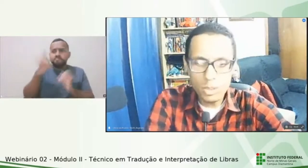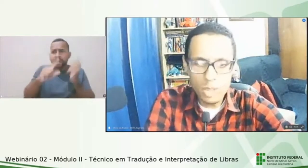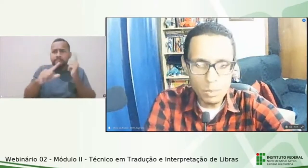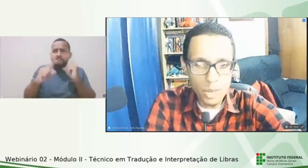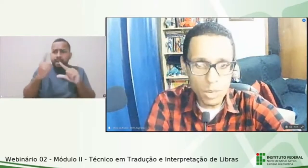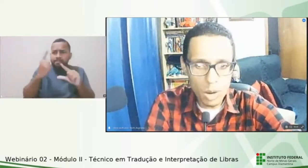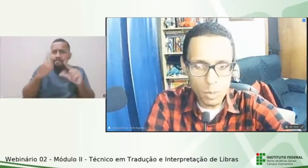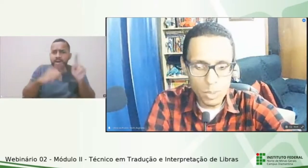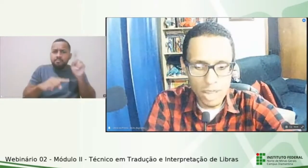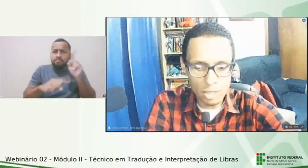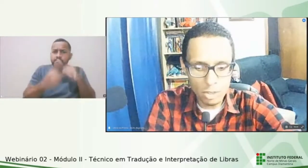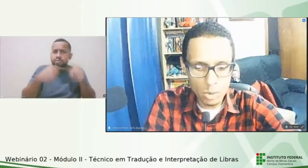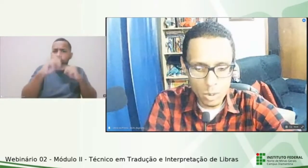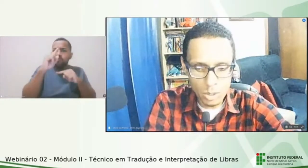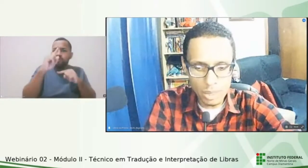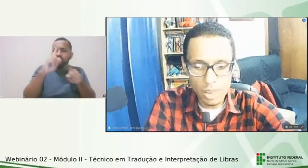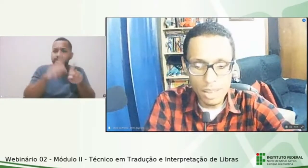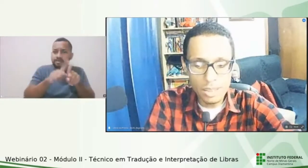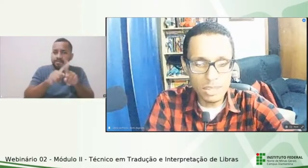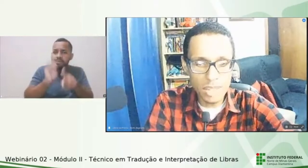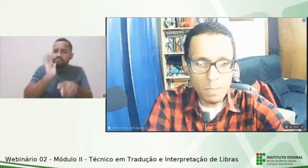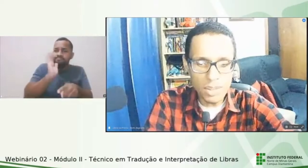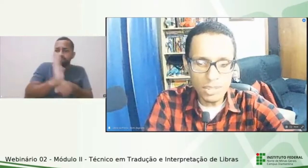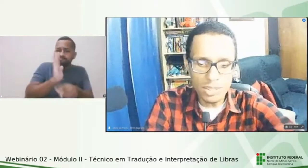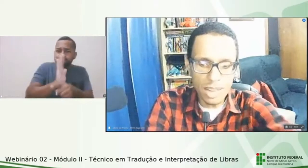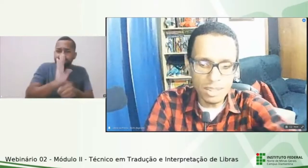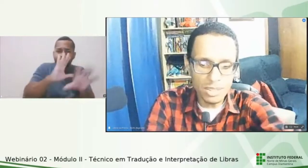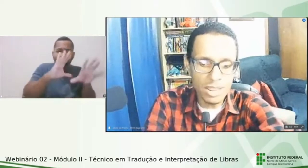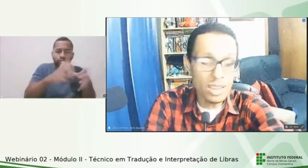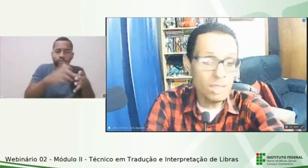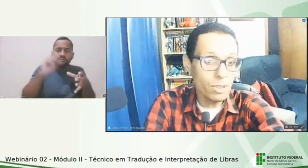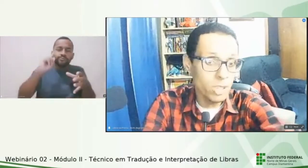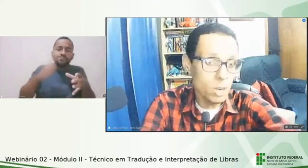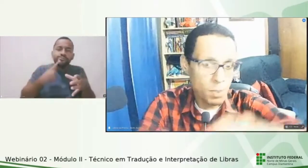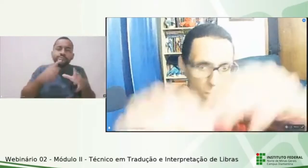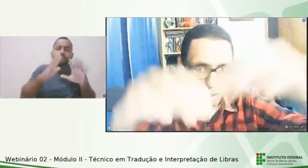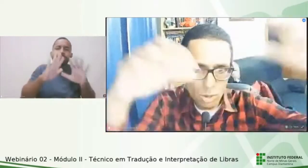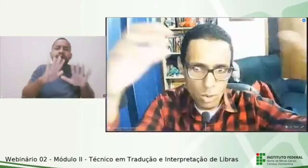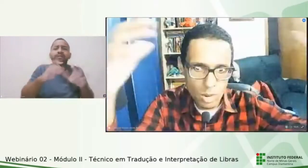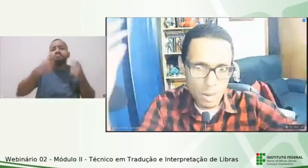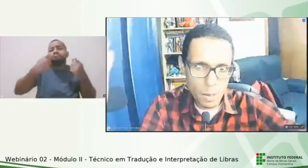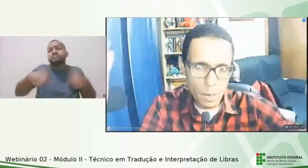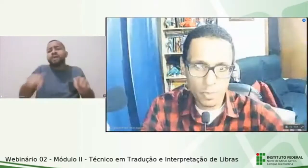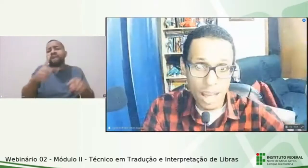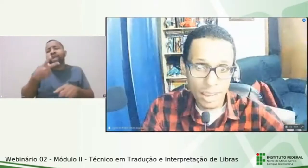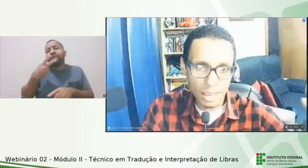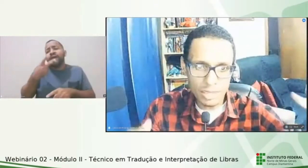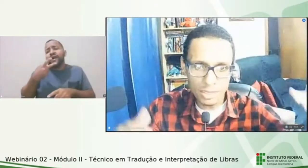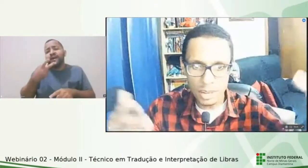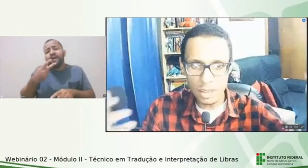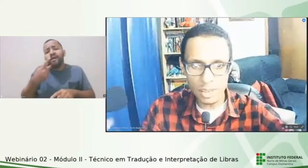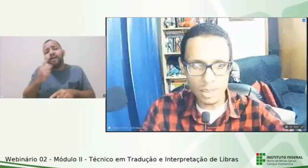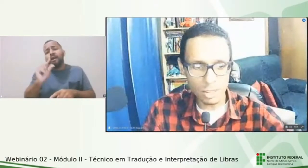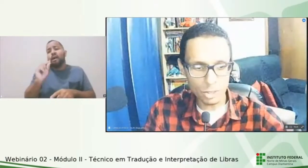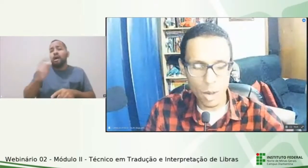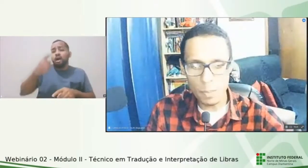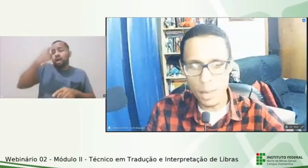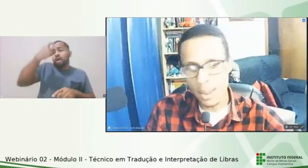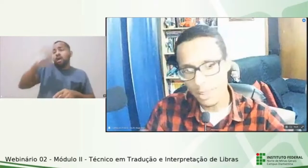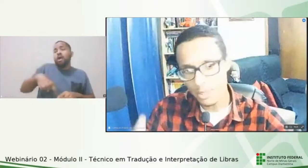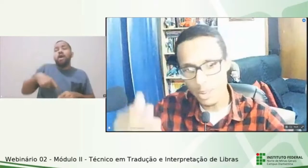poder contribuir com a comunidade surda sem precisar dizer que você é uma pessoa, aquela estrela que